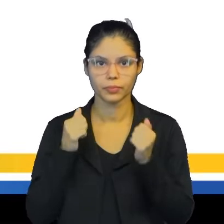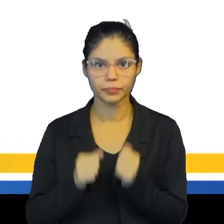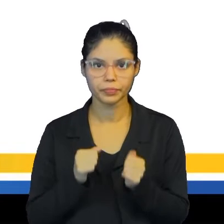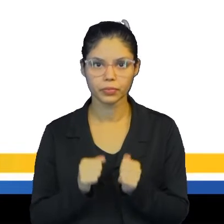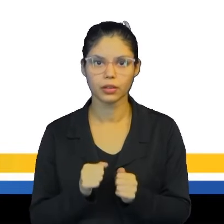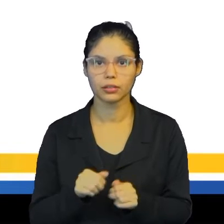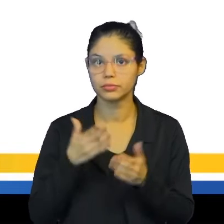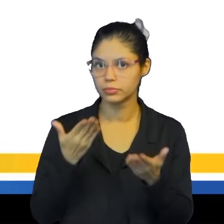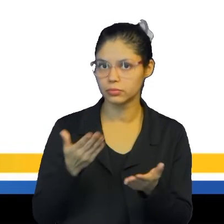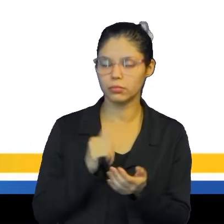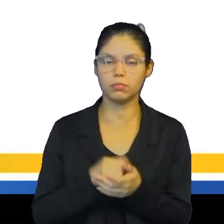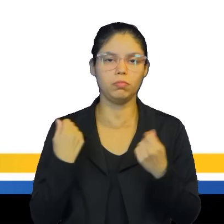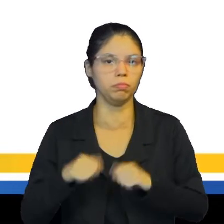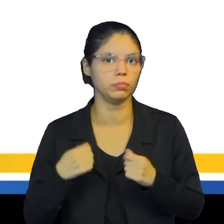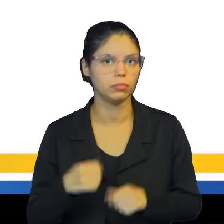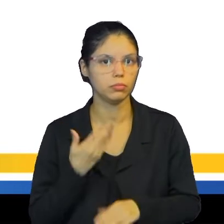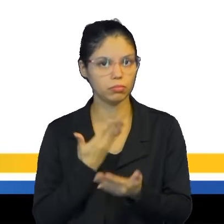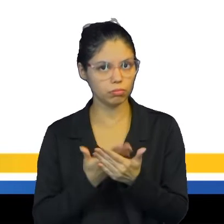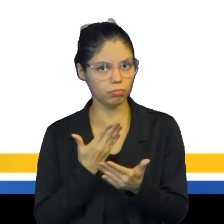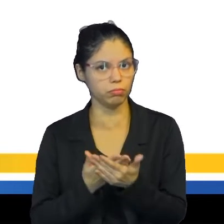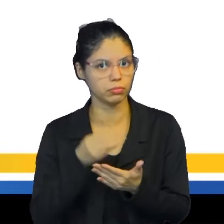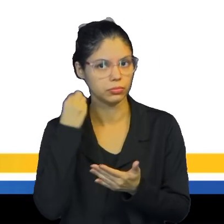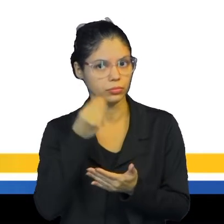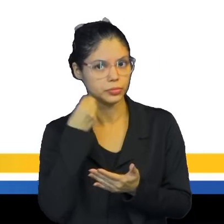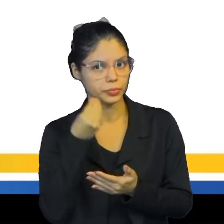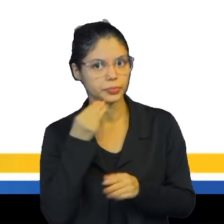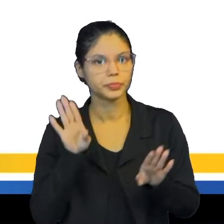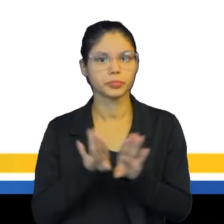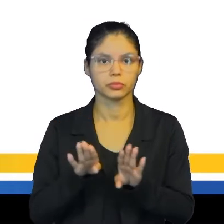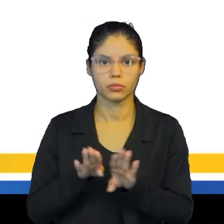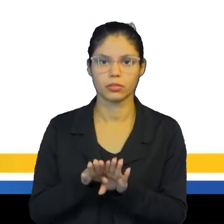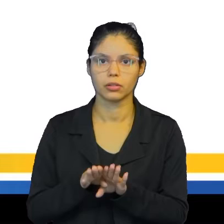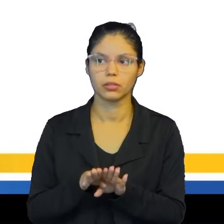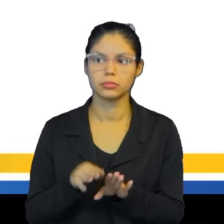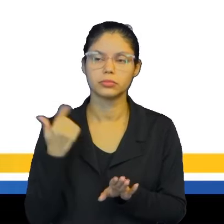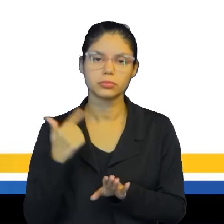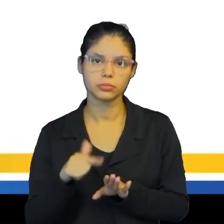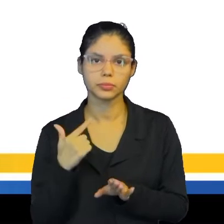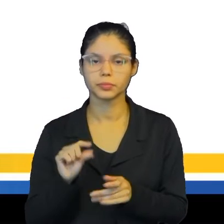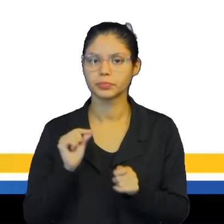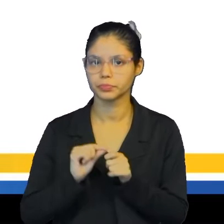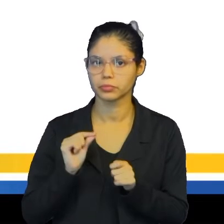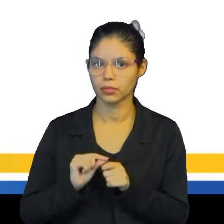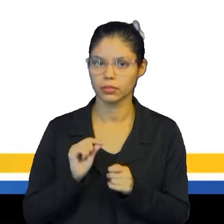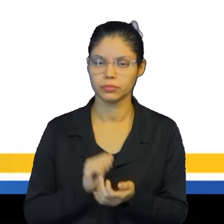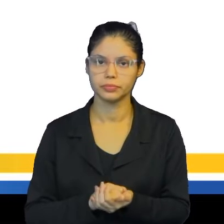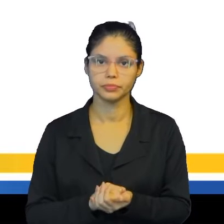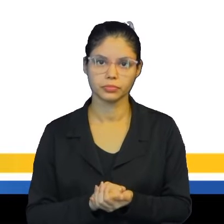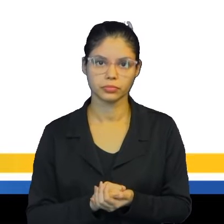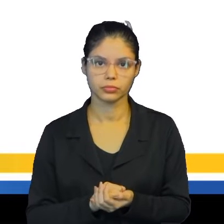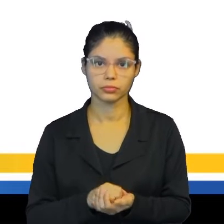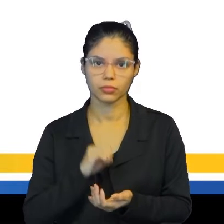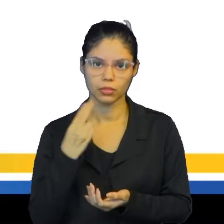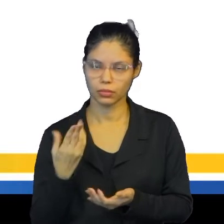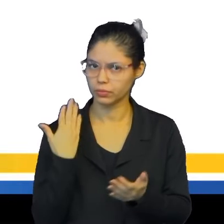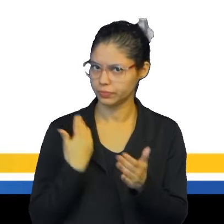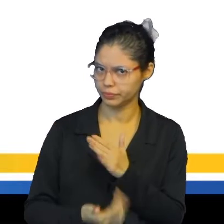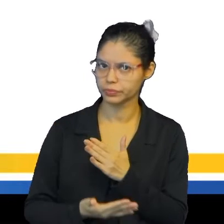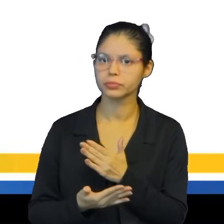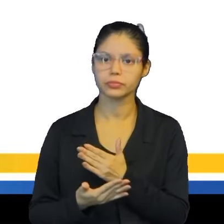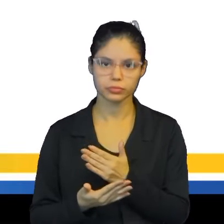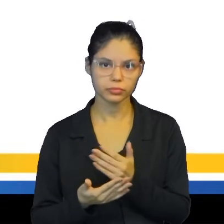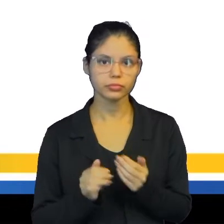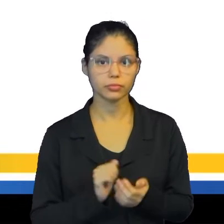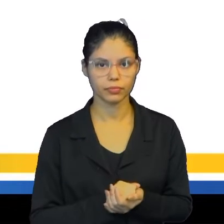As desvantagens é que você tem que estudar bastante para que você não faça, né, ou não perca